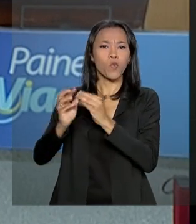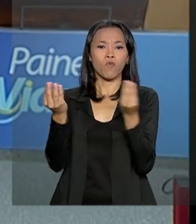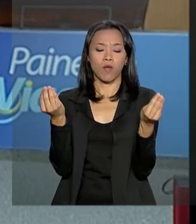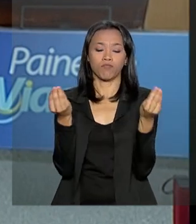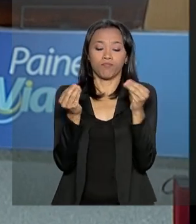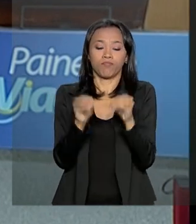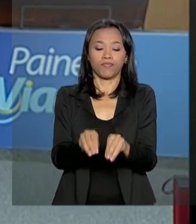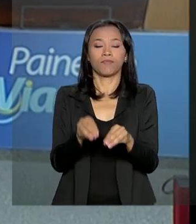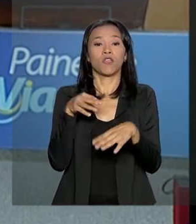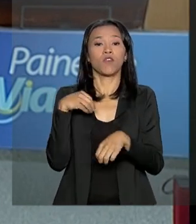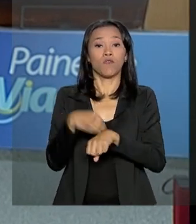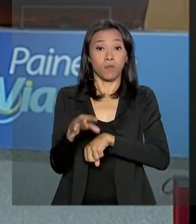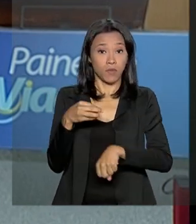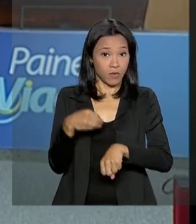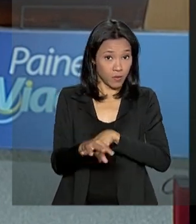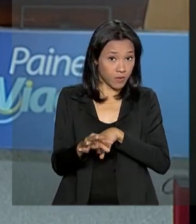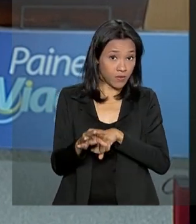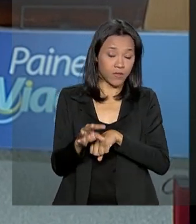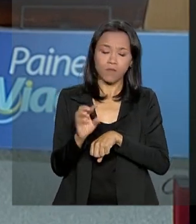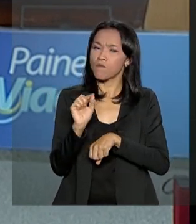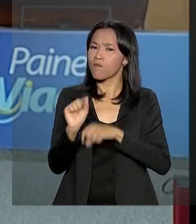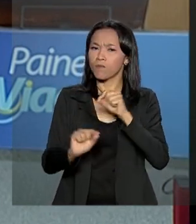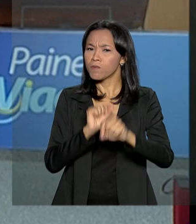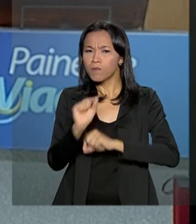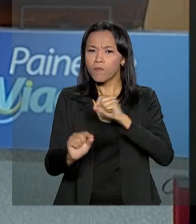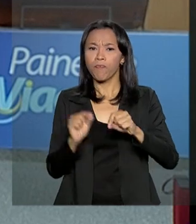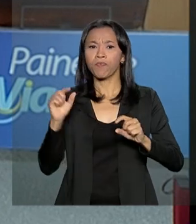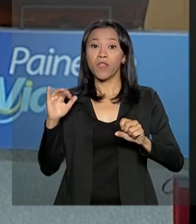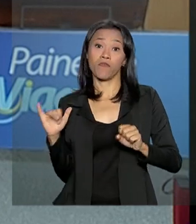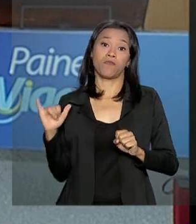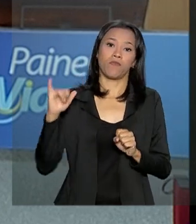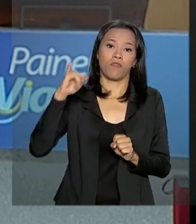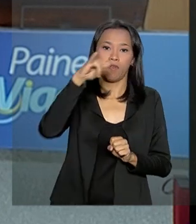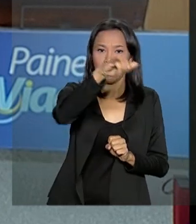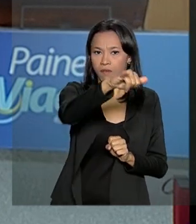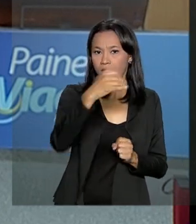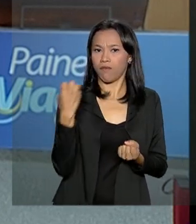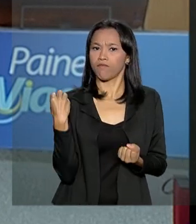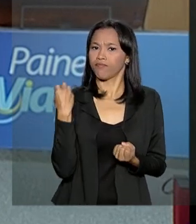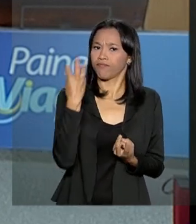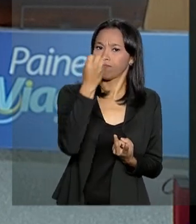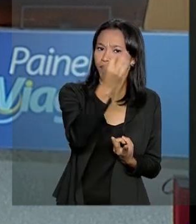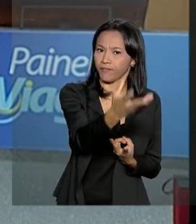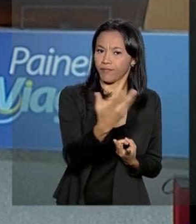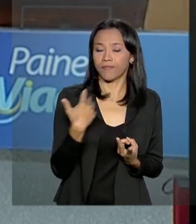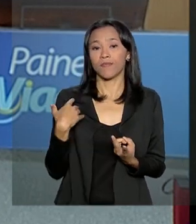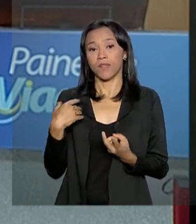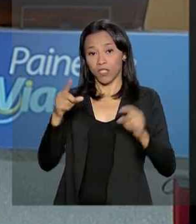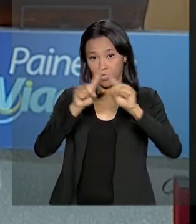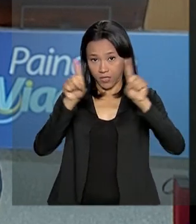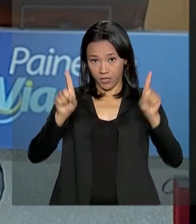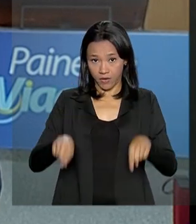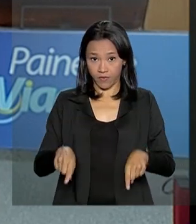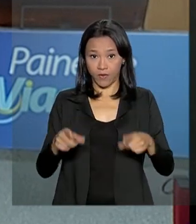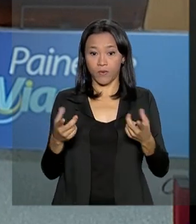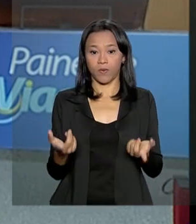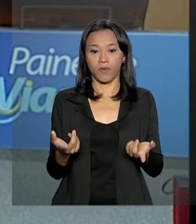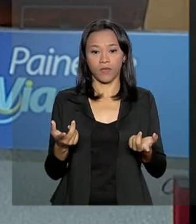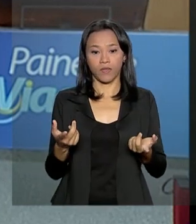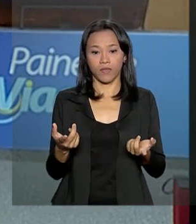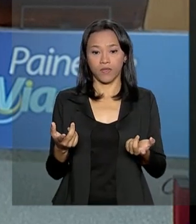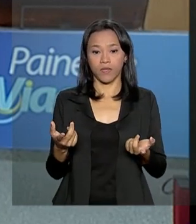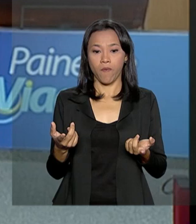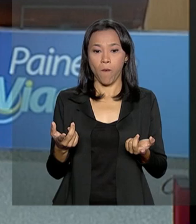vai apresentar informações sobre viagens a de servidores que estejam a serviço